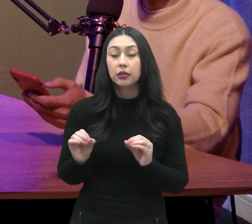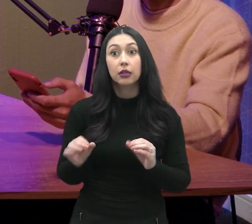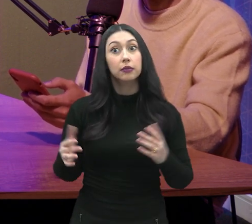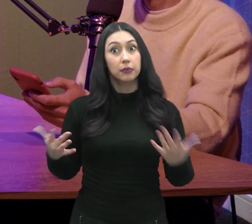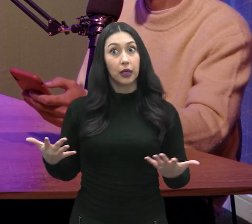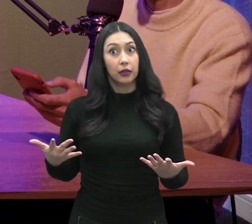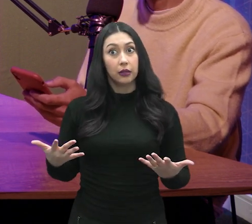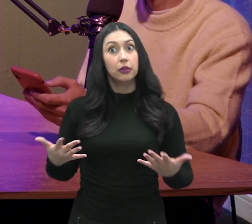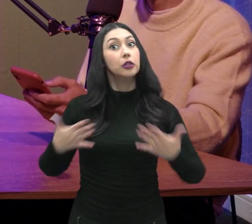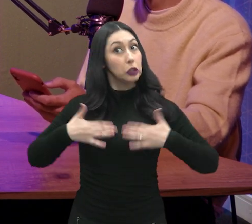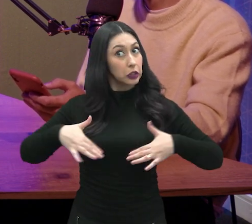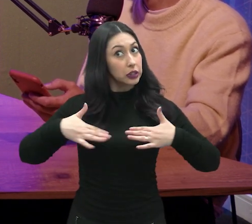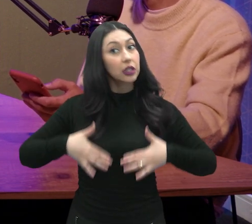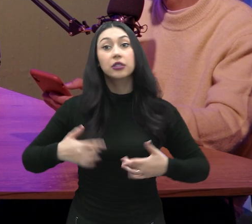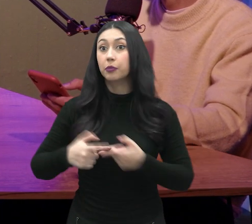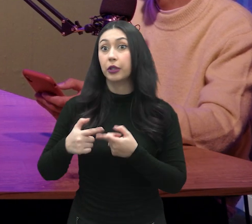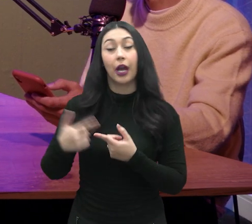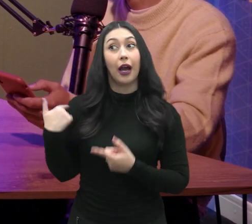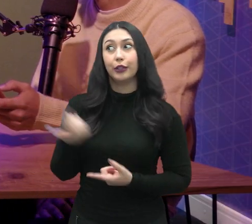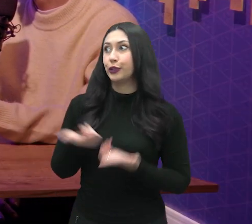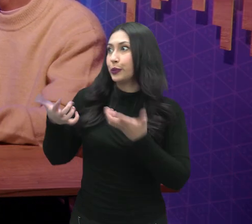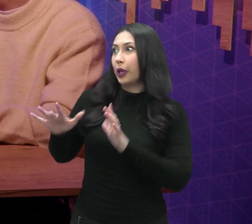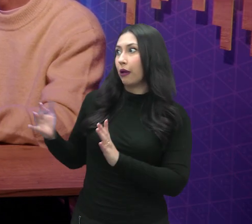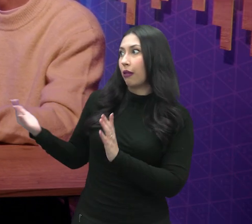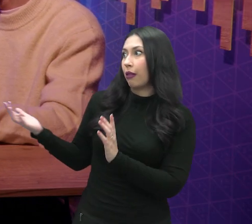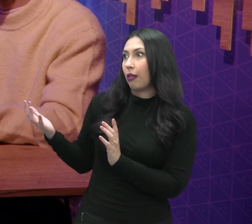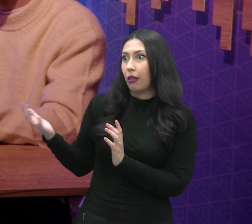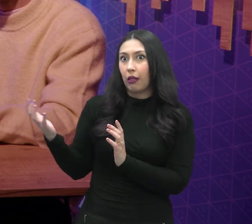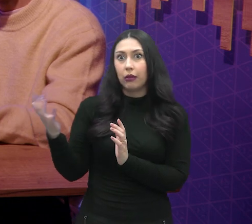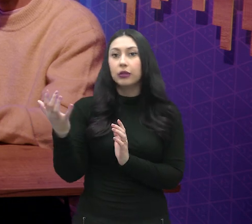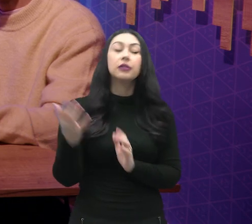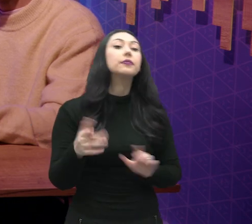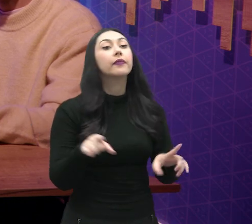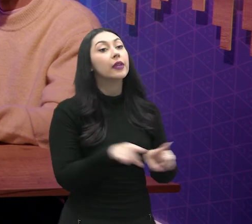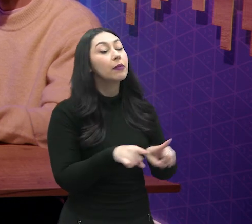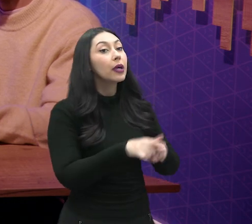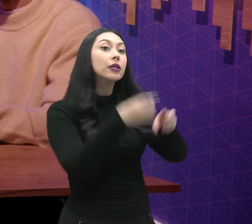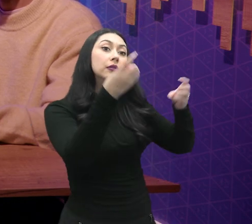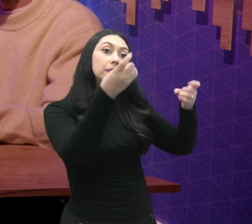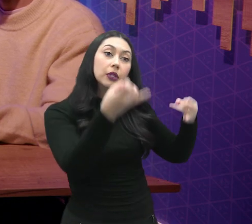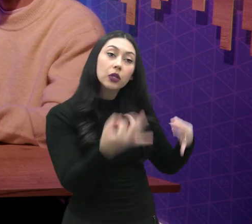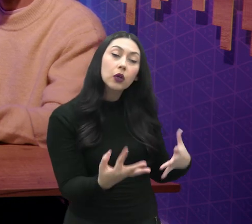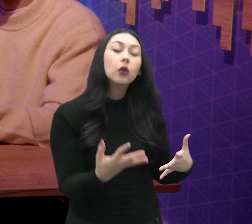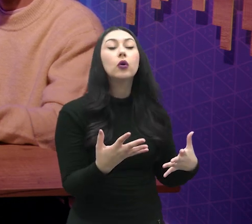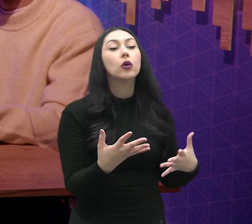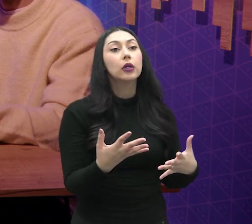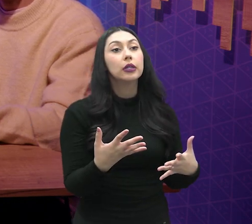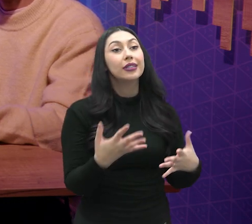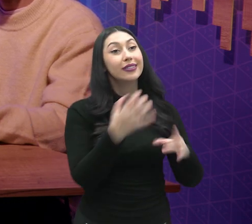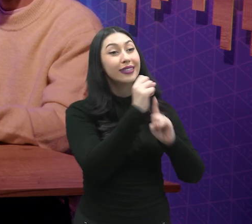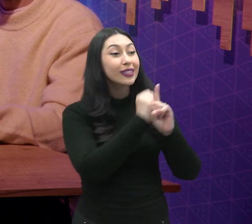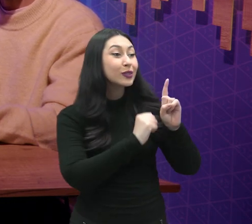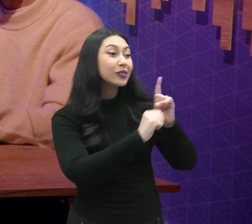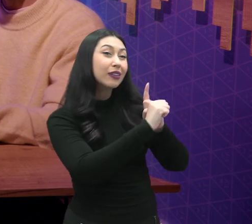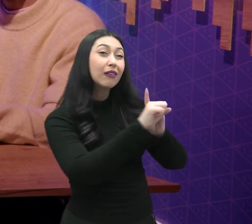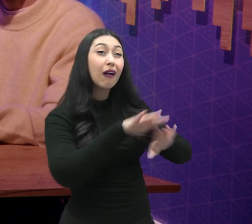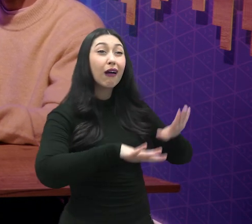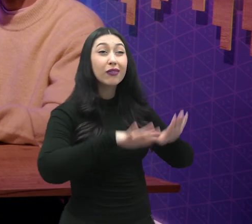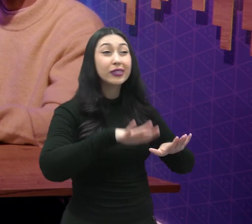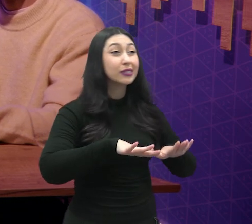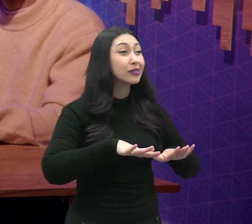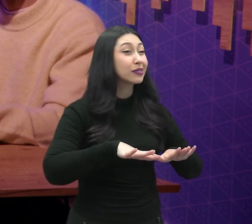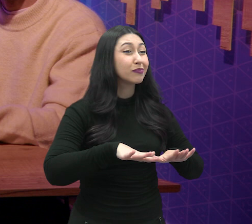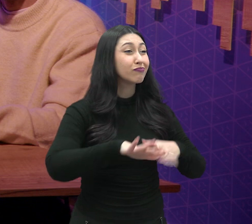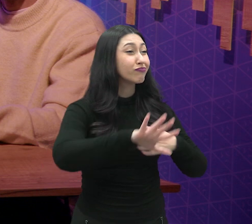Gente, descanse. Ninguém quer viver do lado de pessoas assim, né? Tá vendo só? E a gente já falou aqui também no Pode Ser sobre como a sociedade às vezes parece